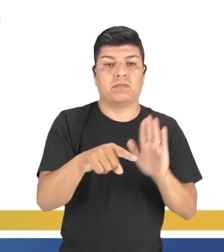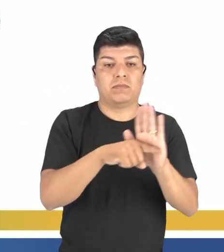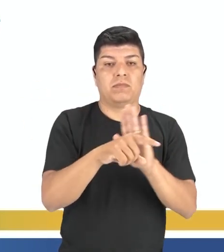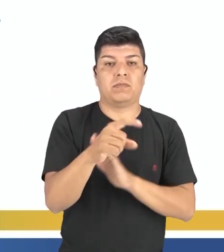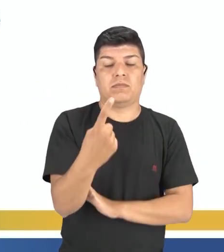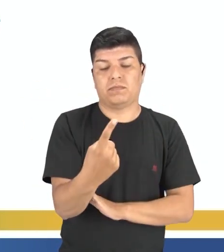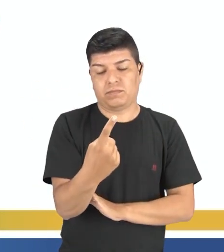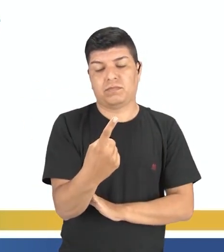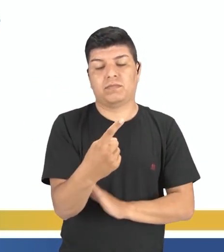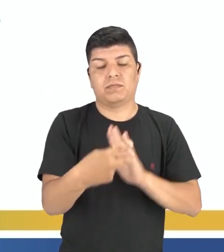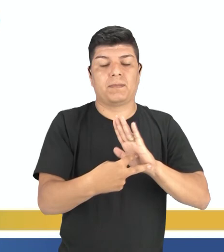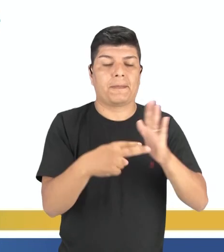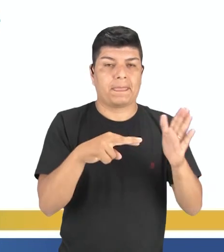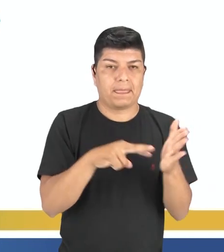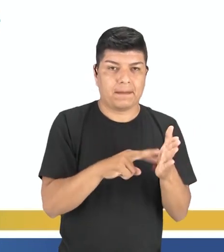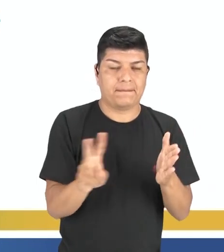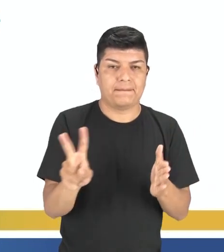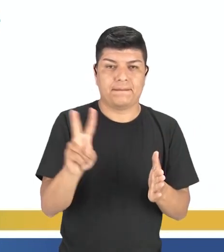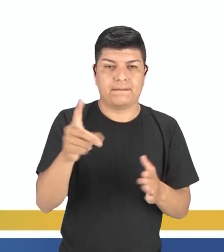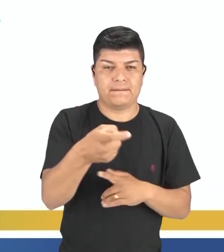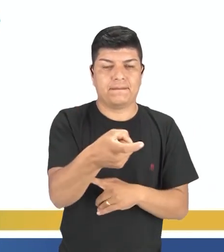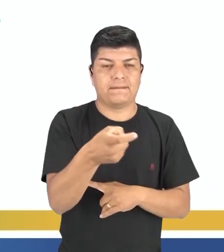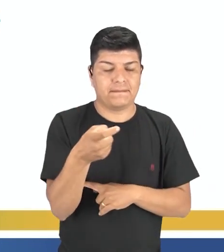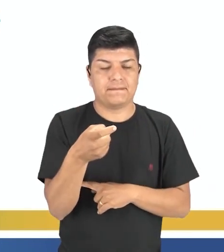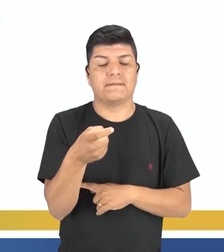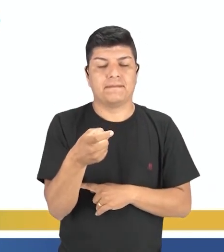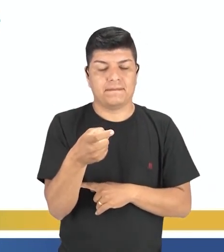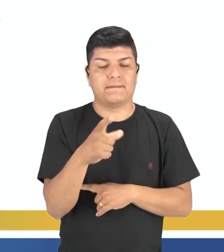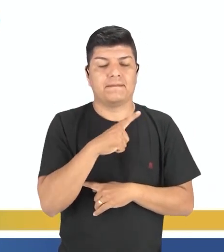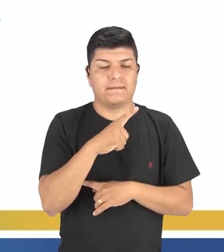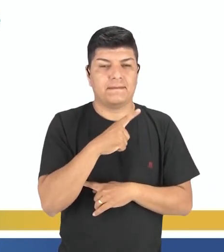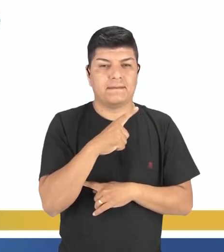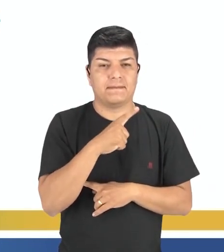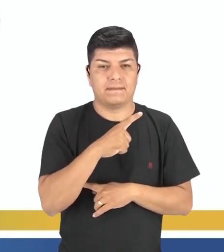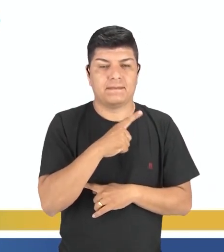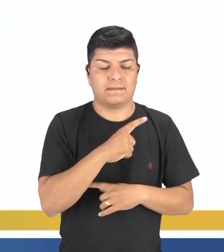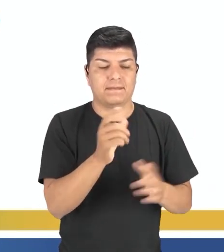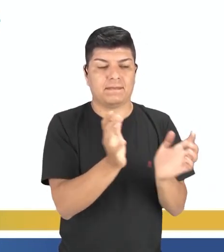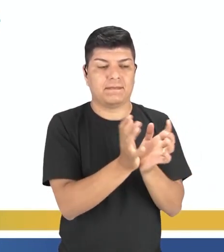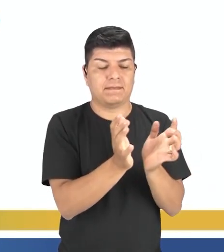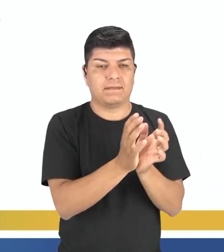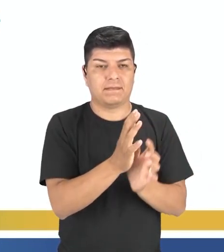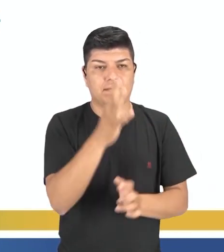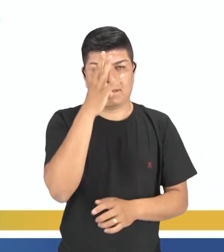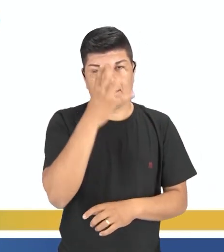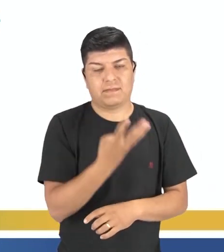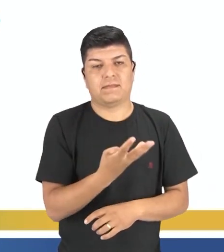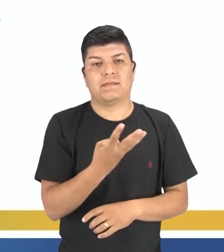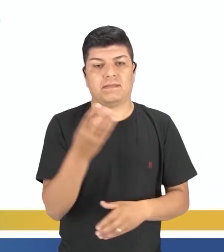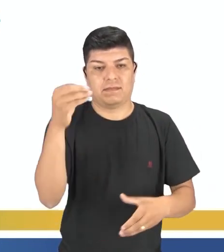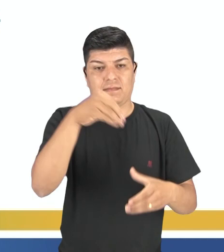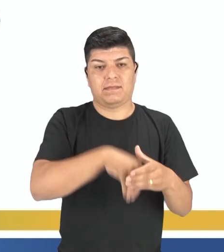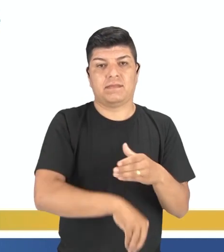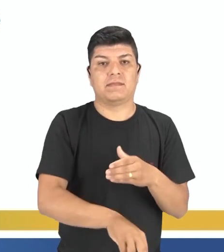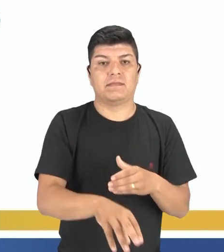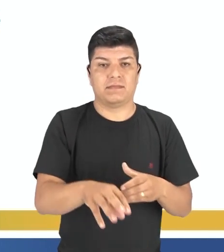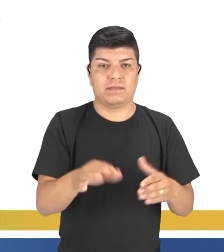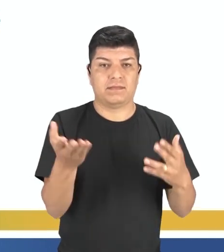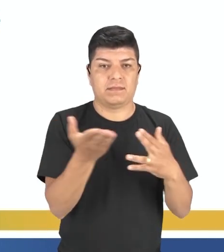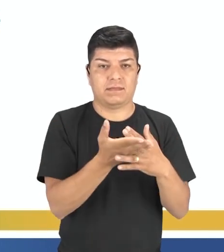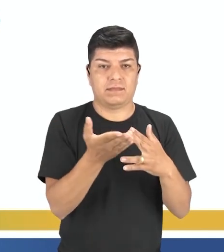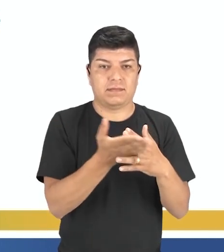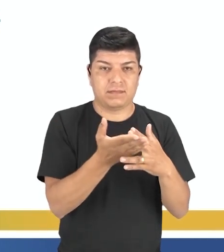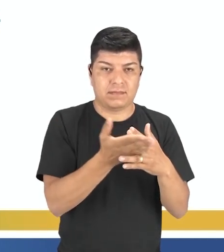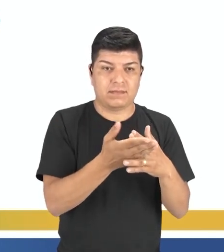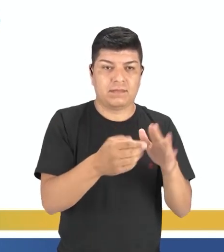Anderson? Significa dizer que os valores de x que eu tenho para o meu conjunto de solução estão aqui dentro desse intervalo